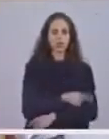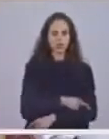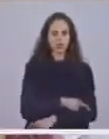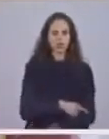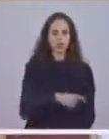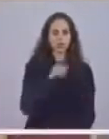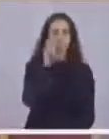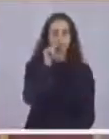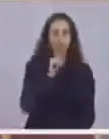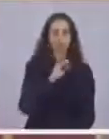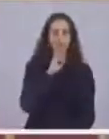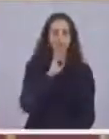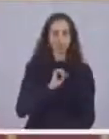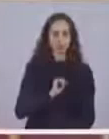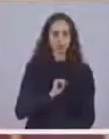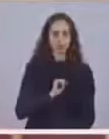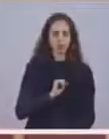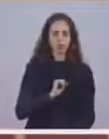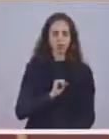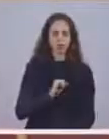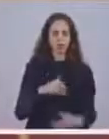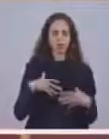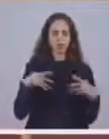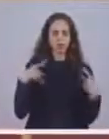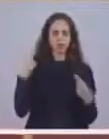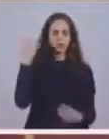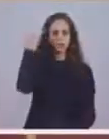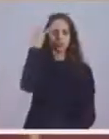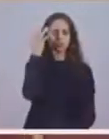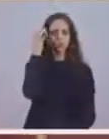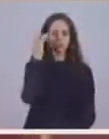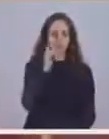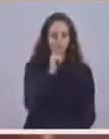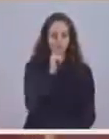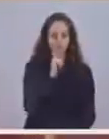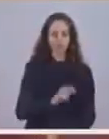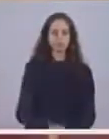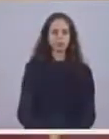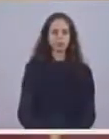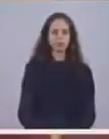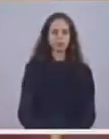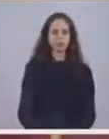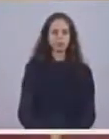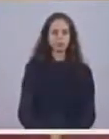Todo-Poderoso, Pai, Filho e Espírito Santo.